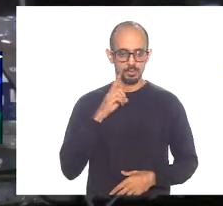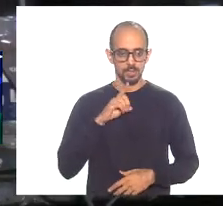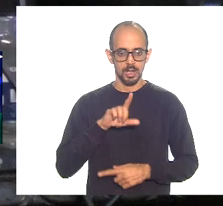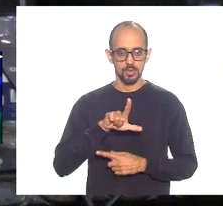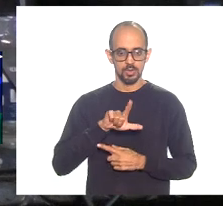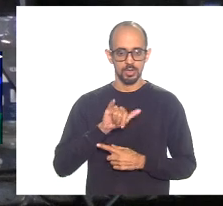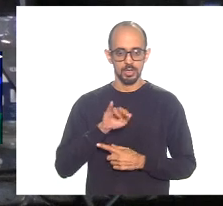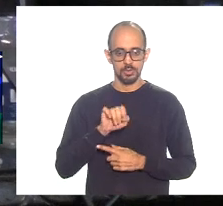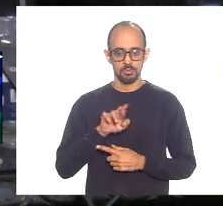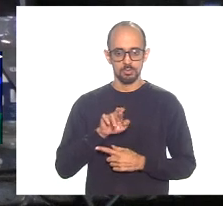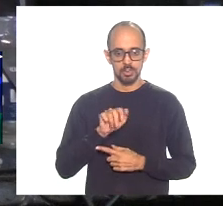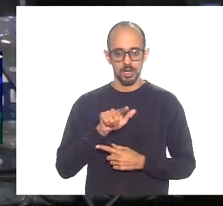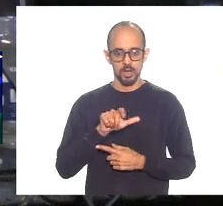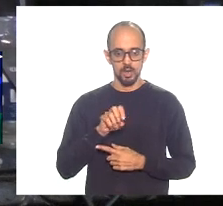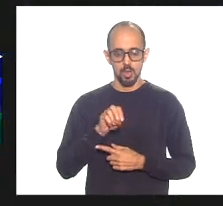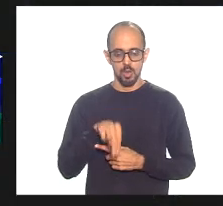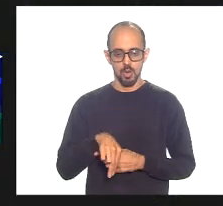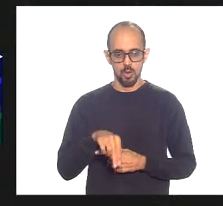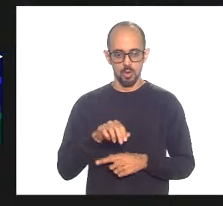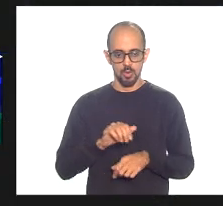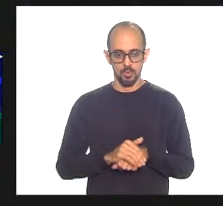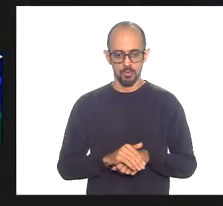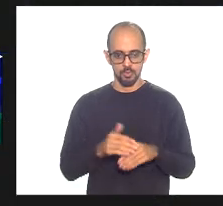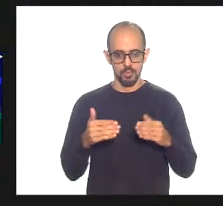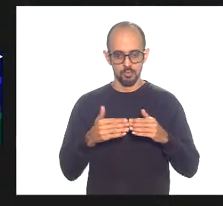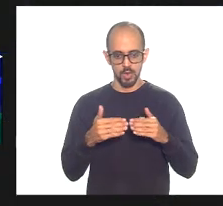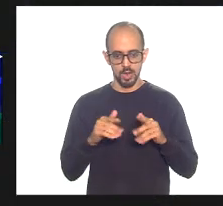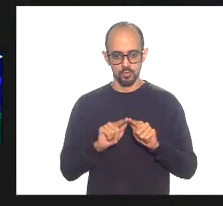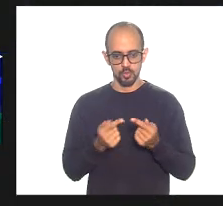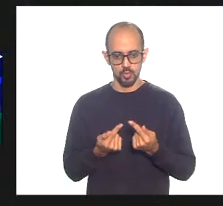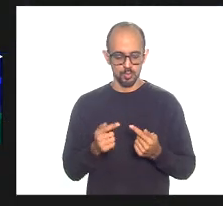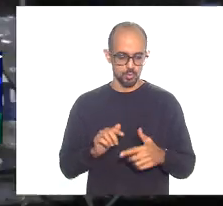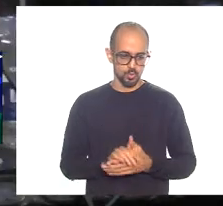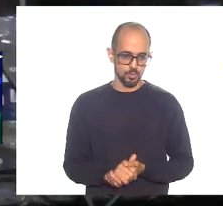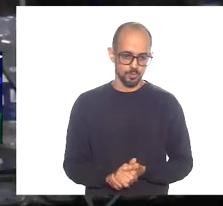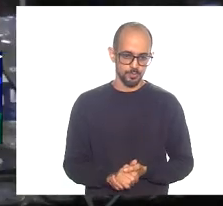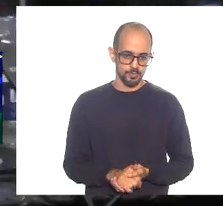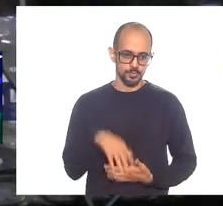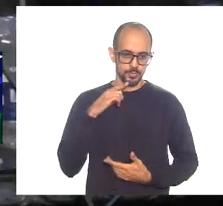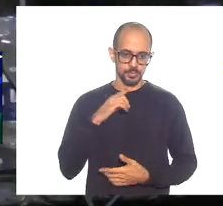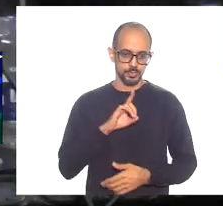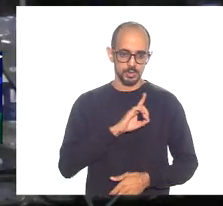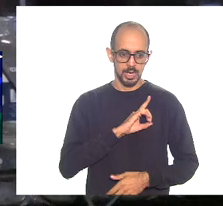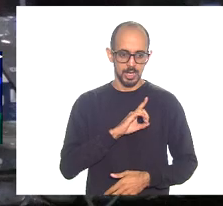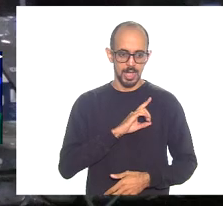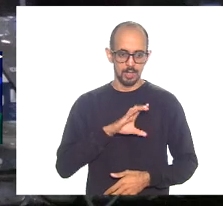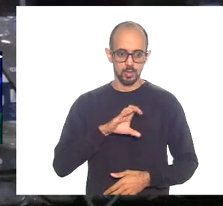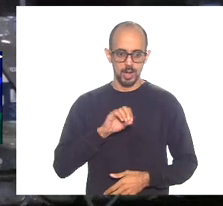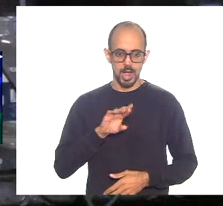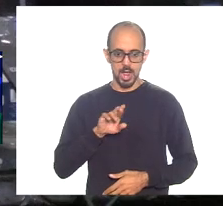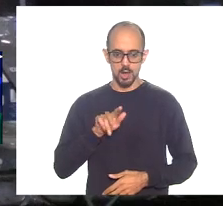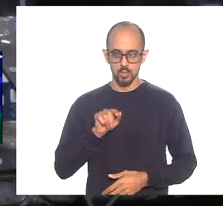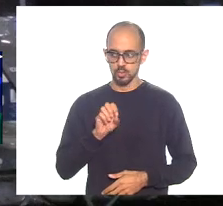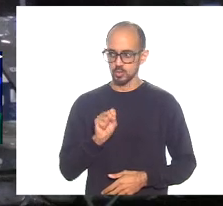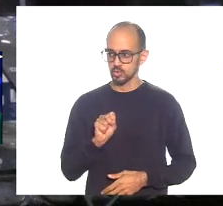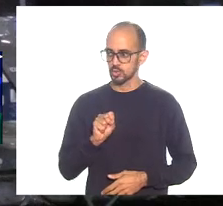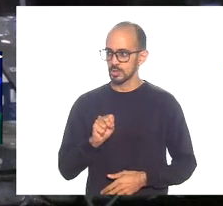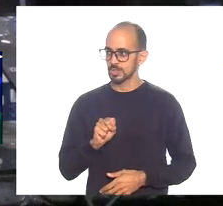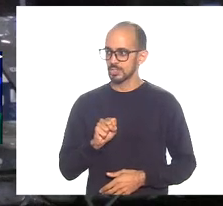liberon favorável no grupo Deputado delegado Carlos Augusto